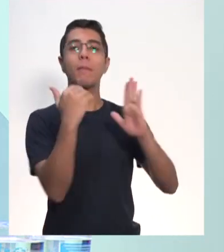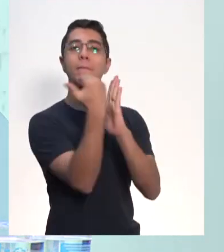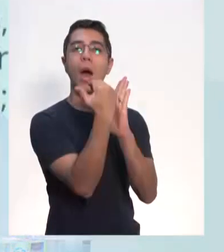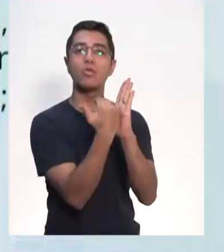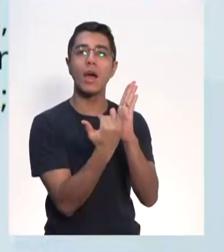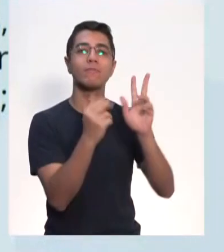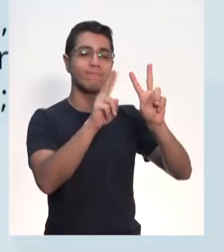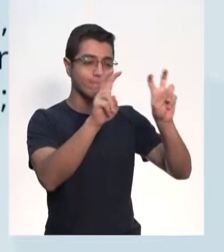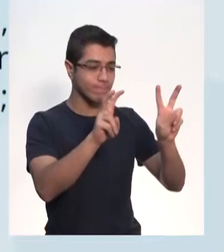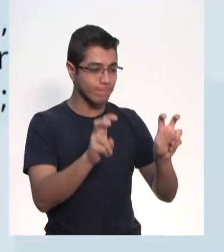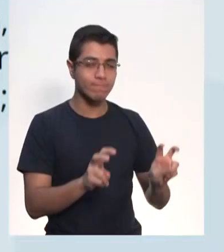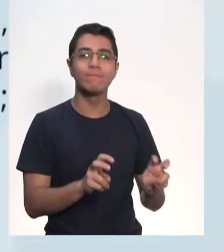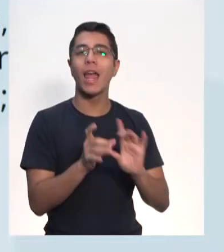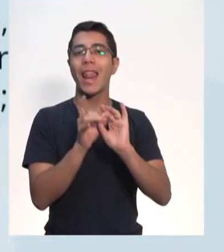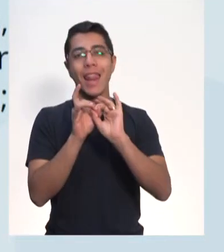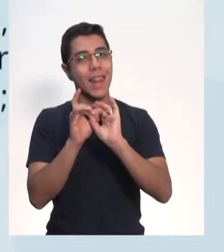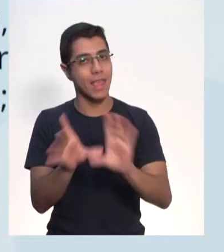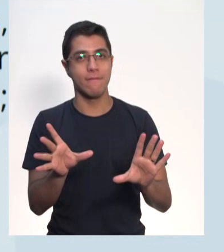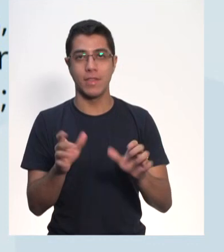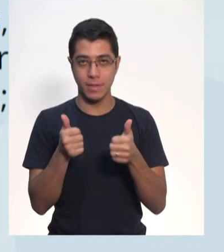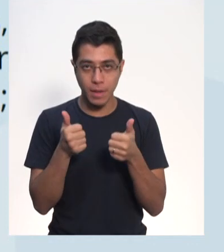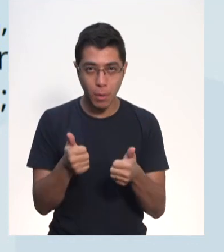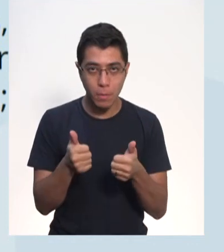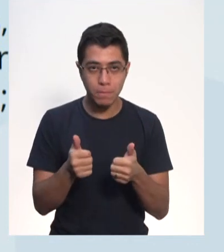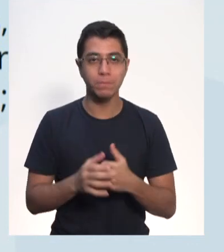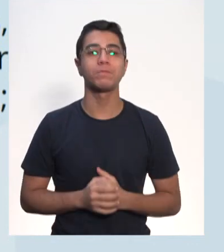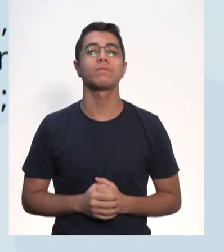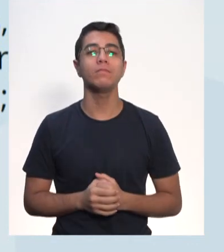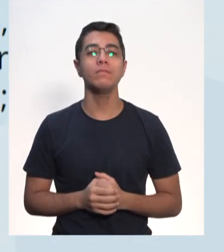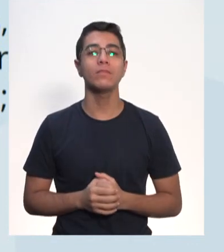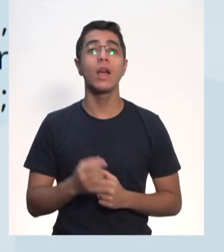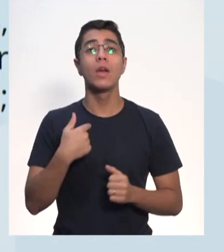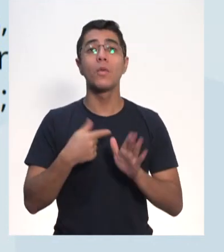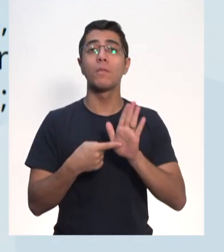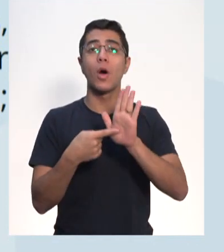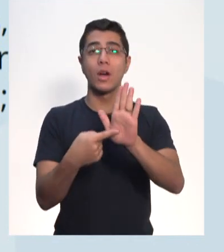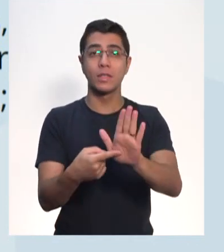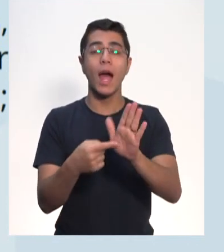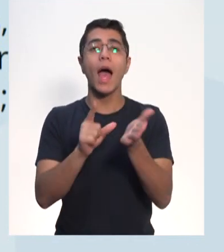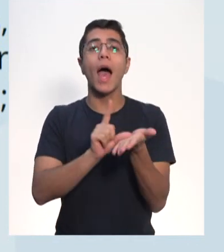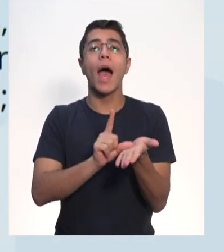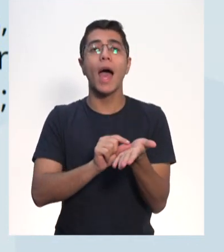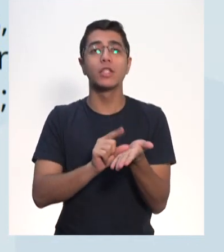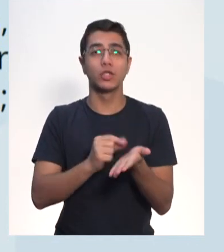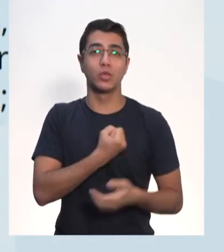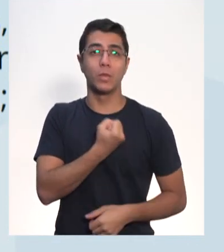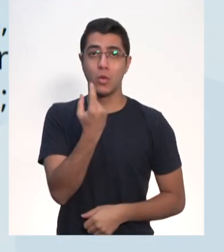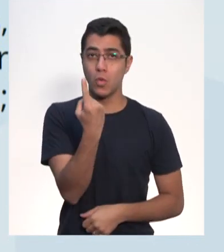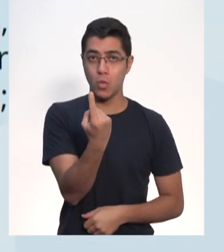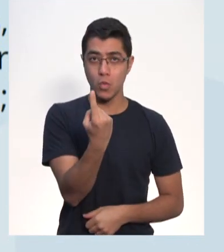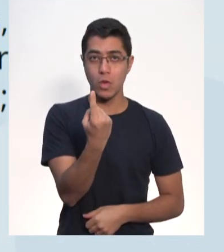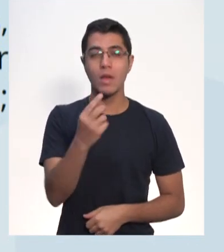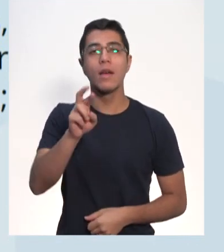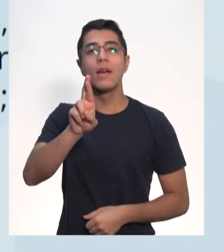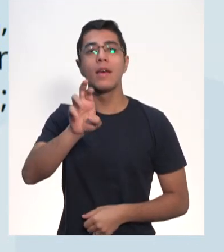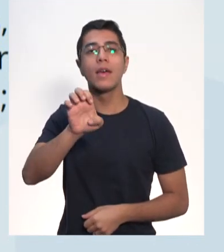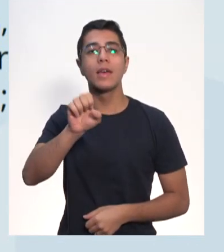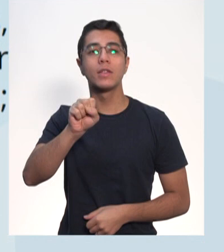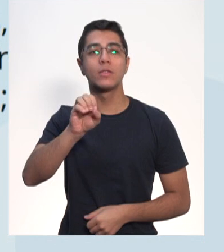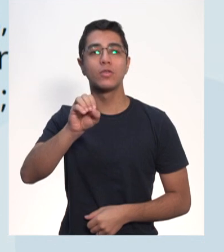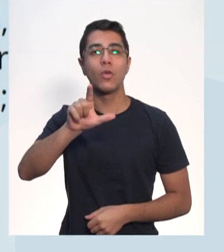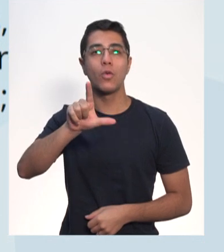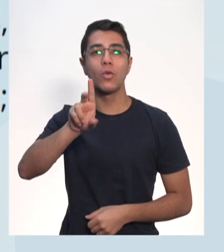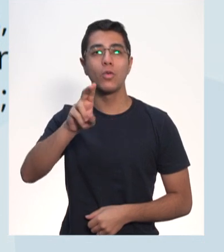na minha apresentação o artigo 1 aí da Resolução 72, porque ela continua vigente, nós